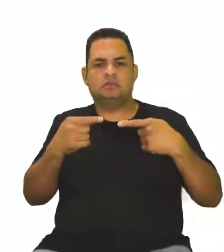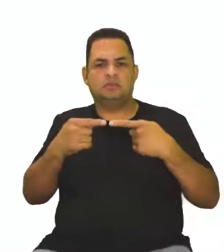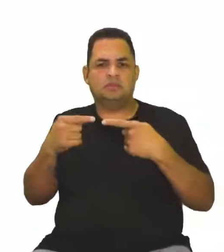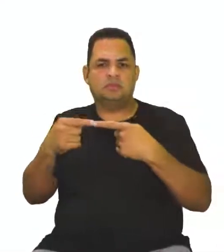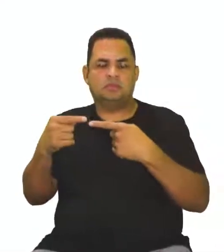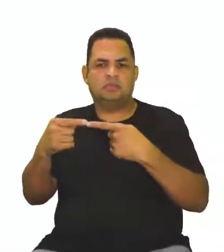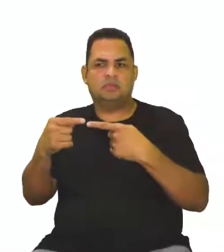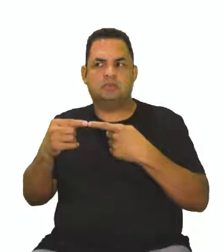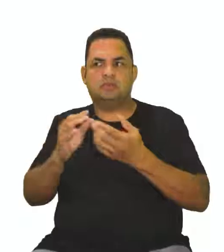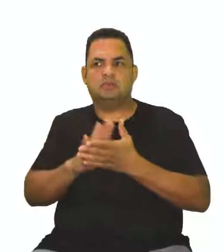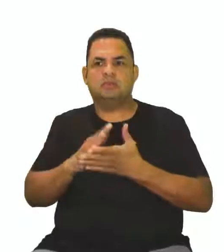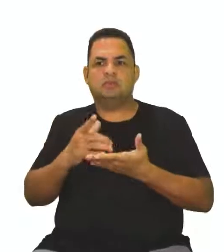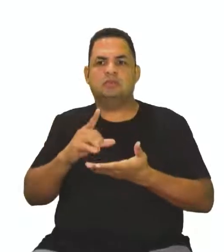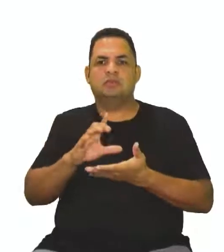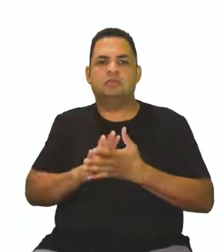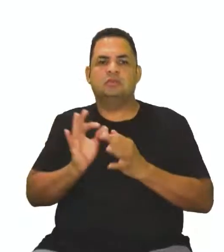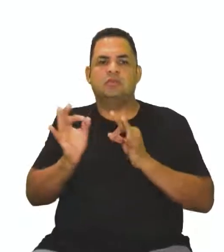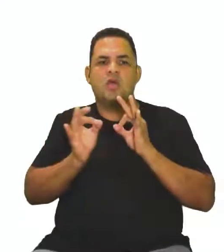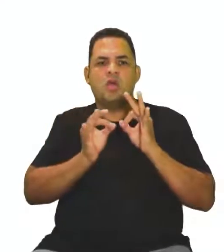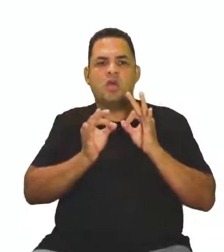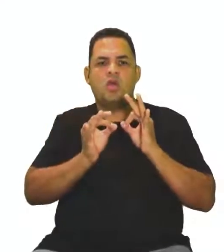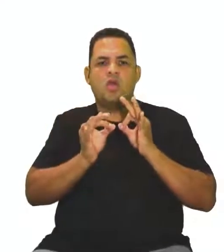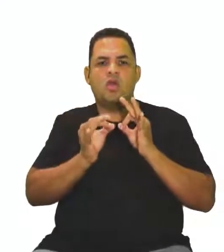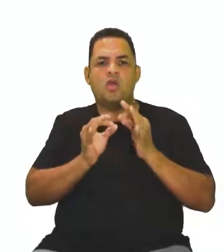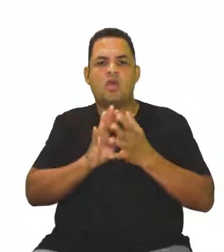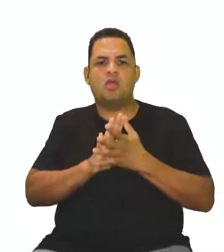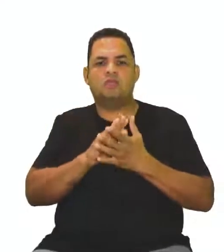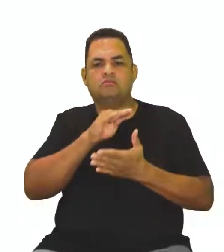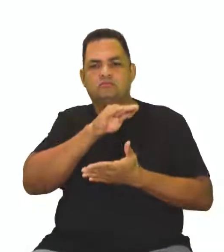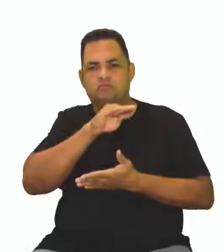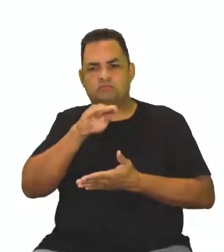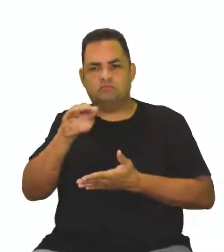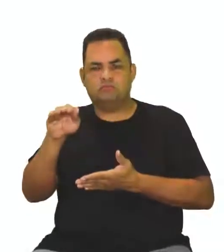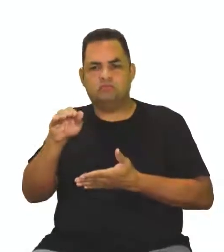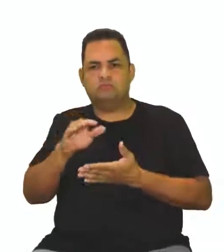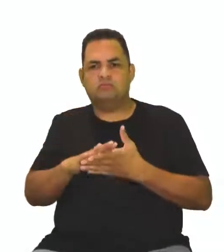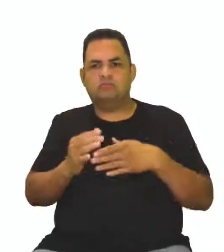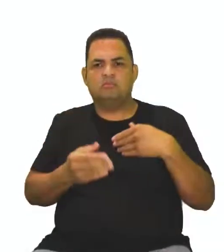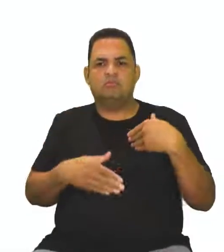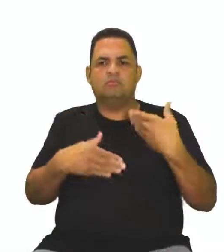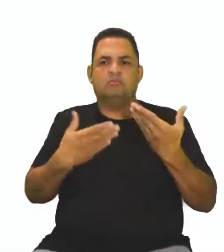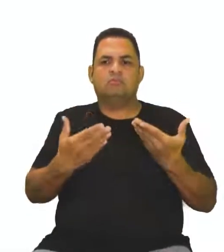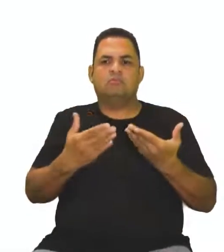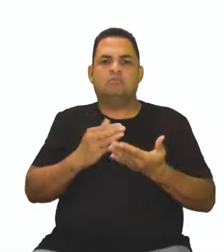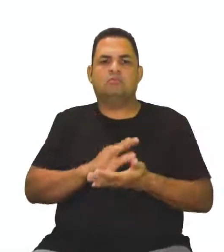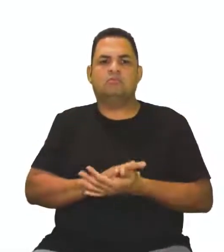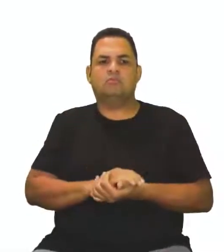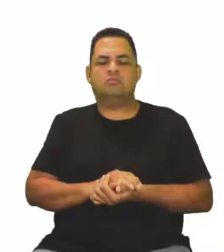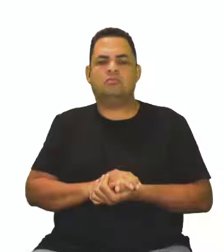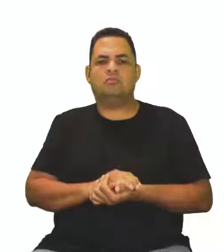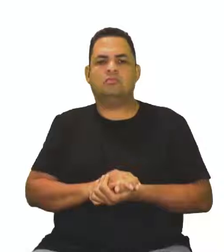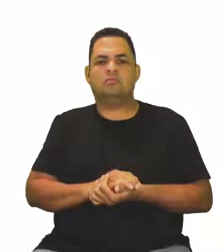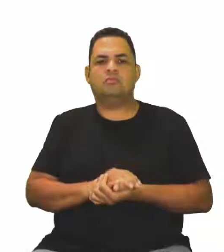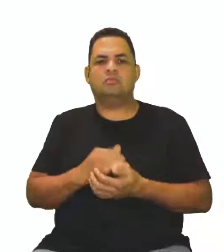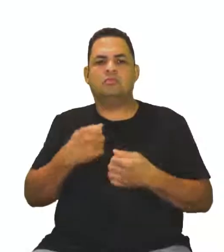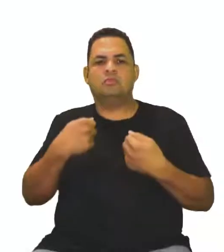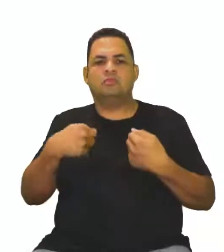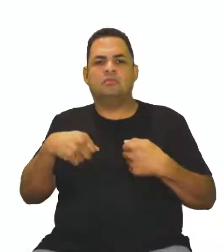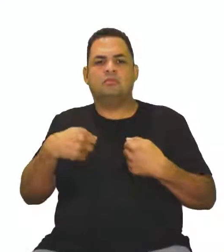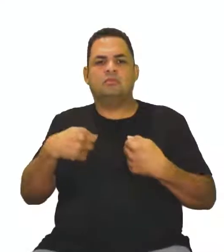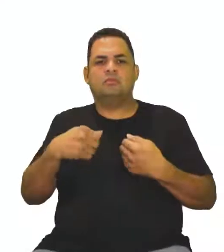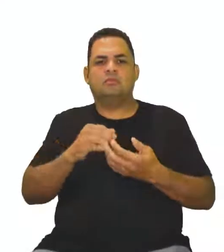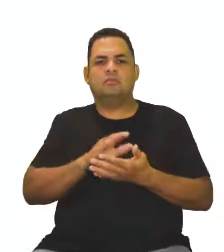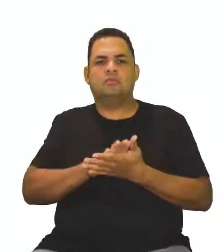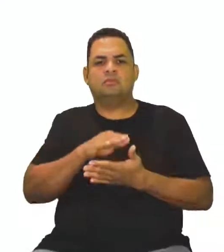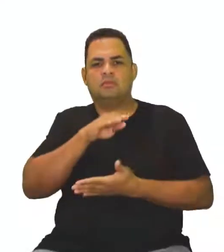a eles, para aferir a corrente que passa por alguma região de algum circuito, deve-se colocar um amperímetro